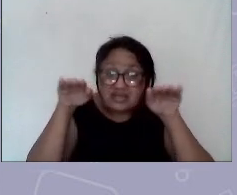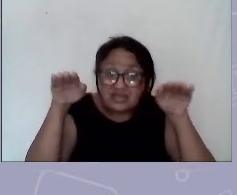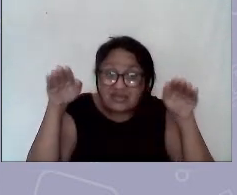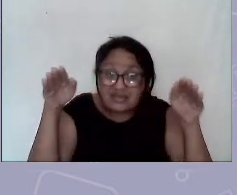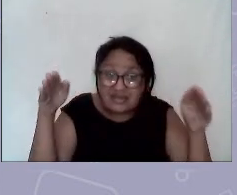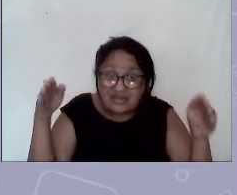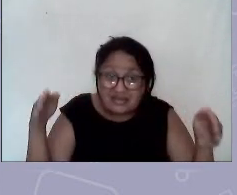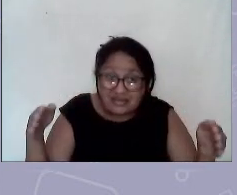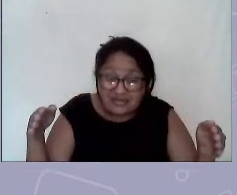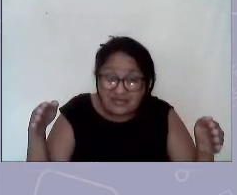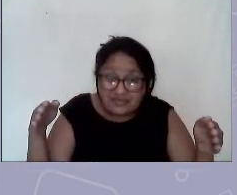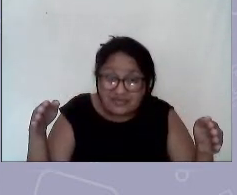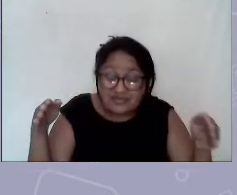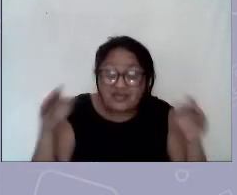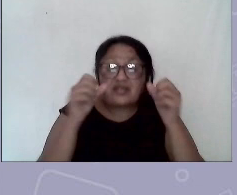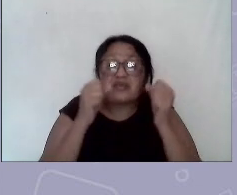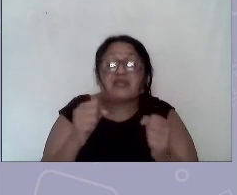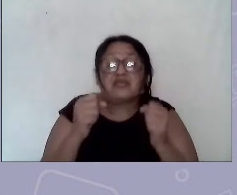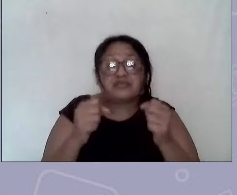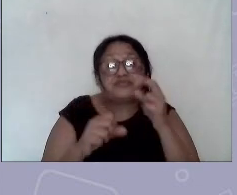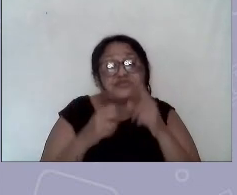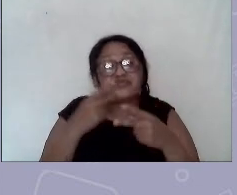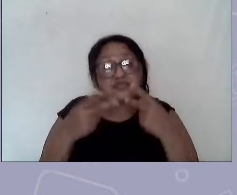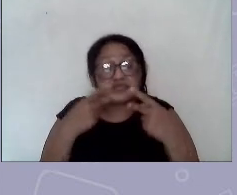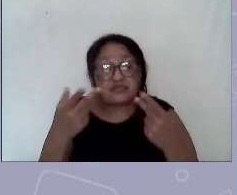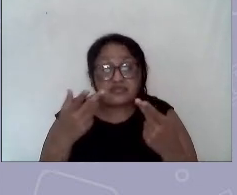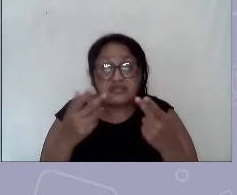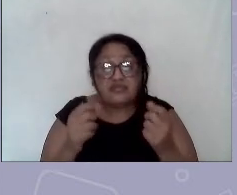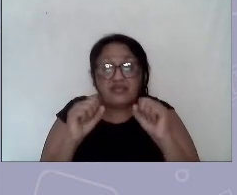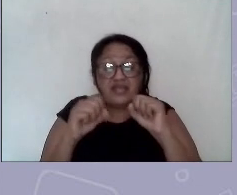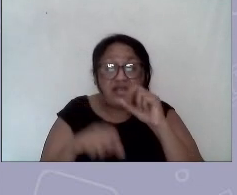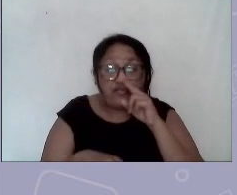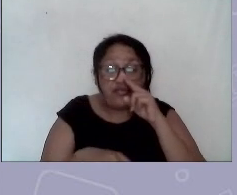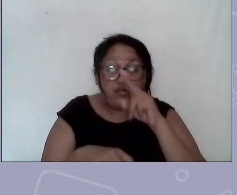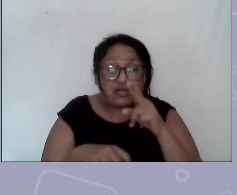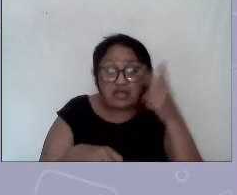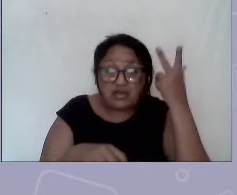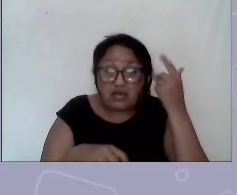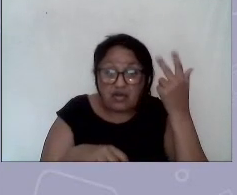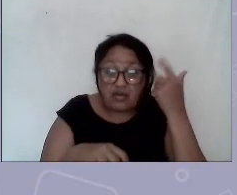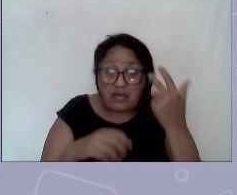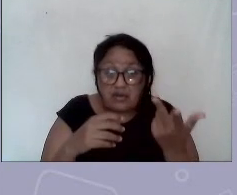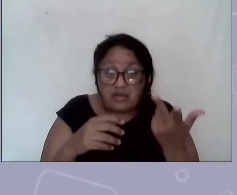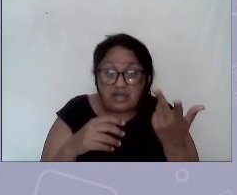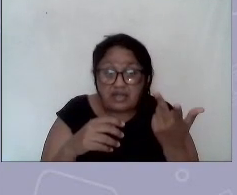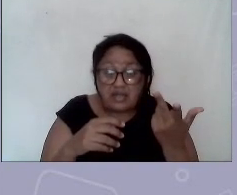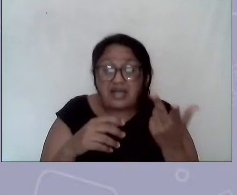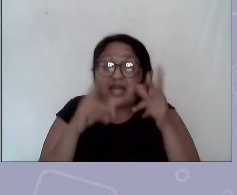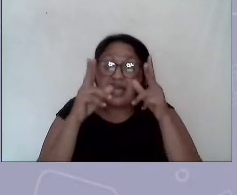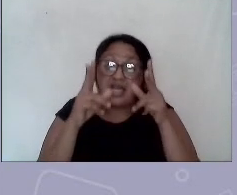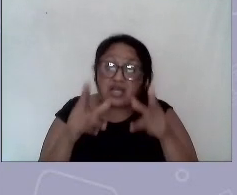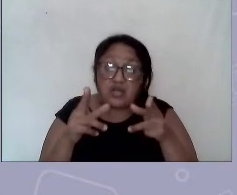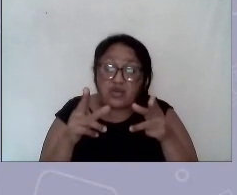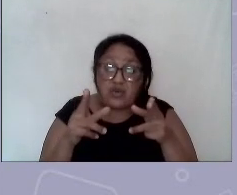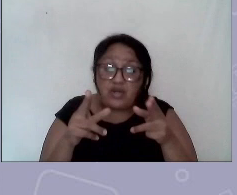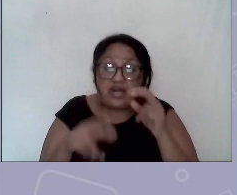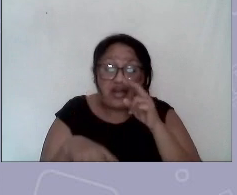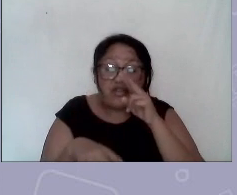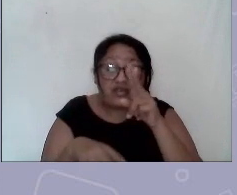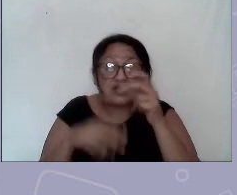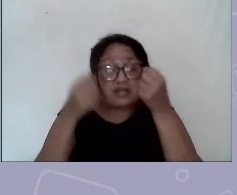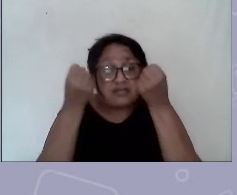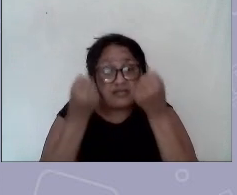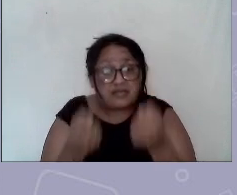então você pode dizer que a força normal o módulo da força normal é igual ao módulo da força peso